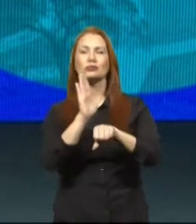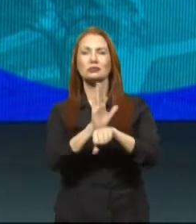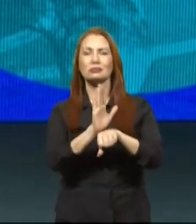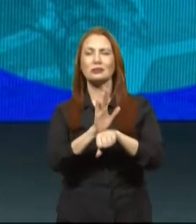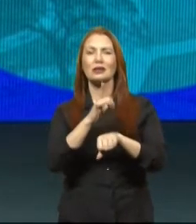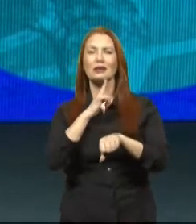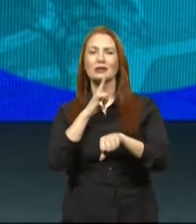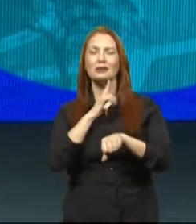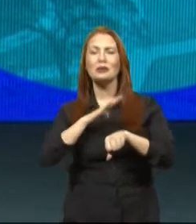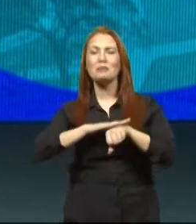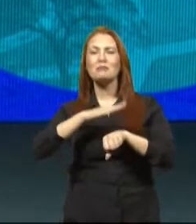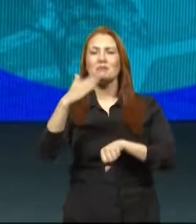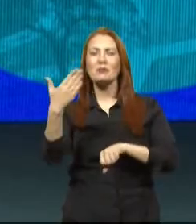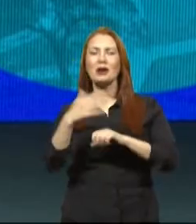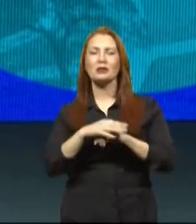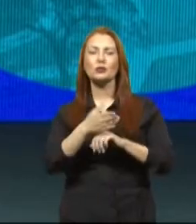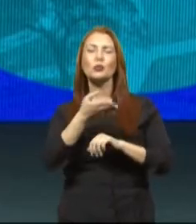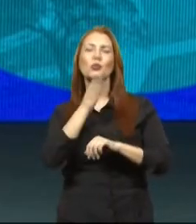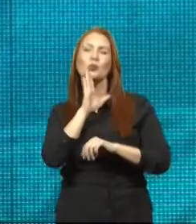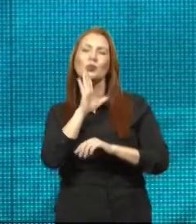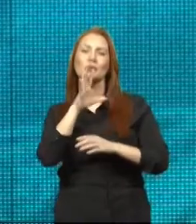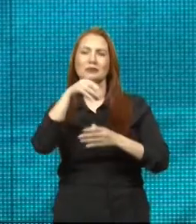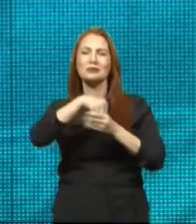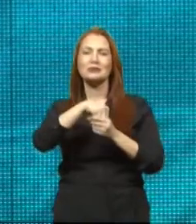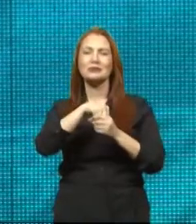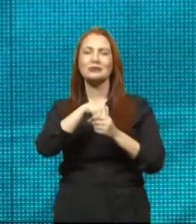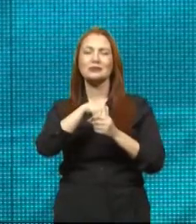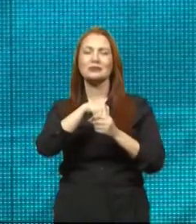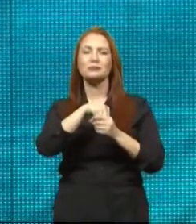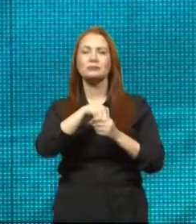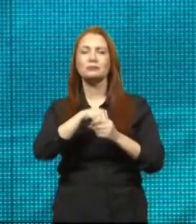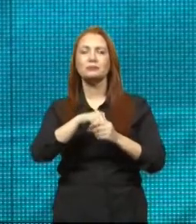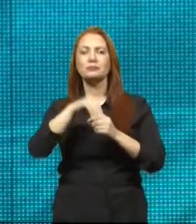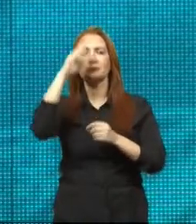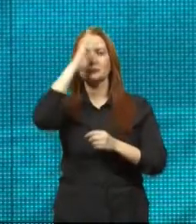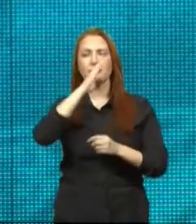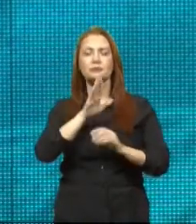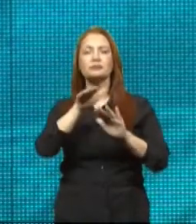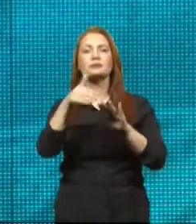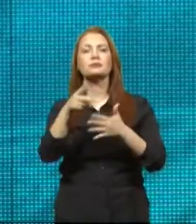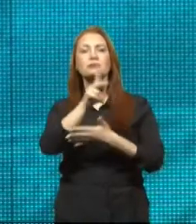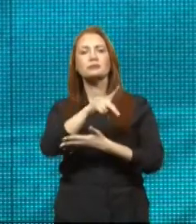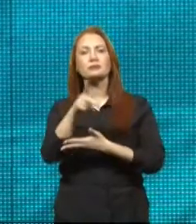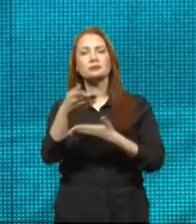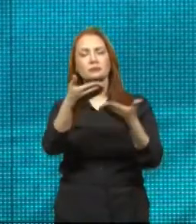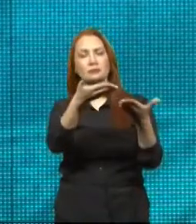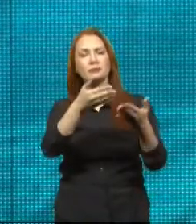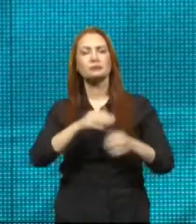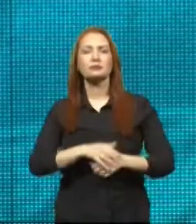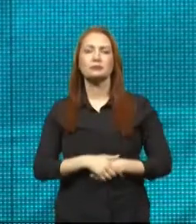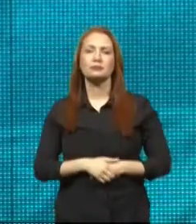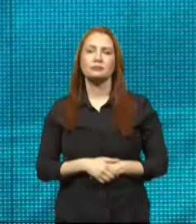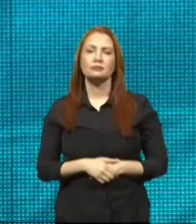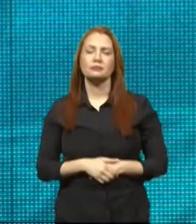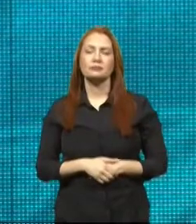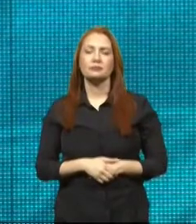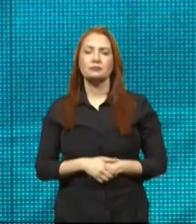explorada no Brasil. Então, professor Milton, está contigo a palavra, por